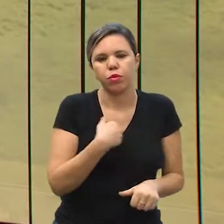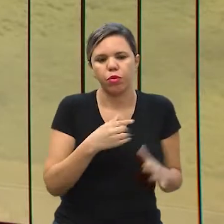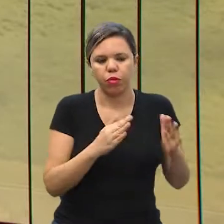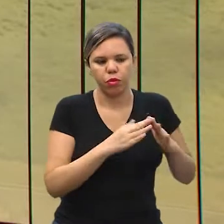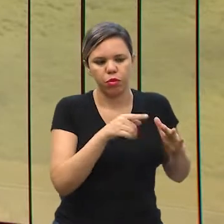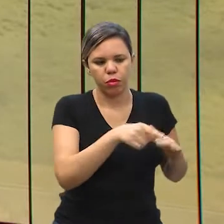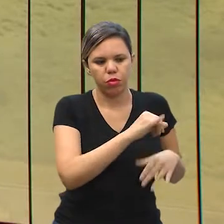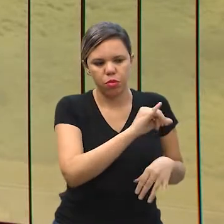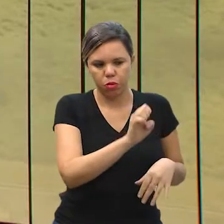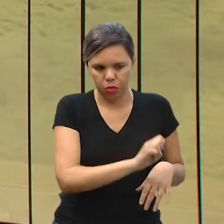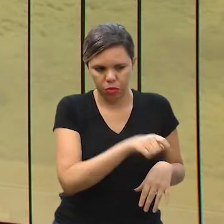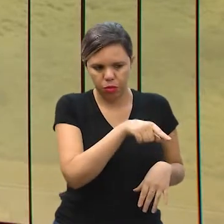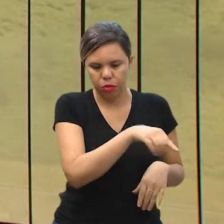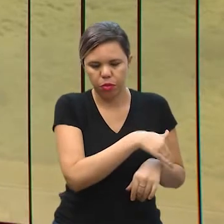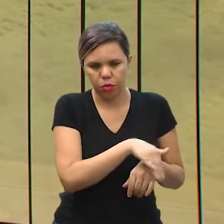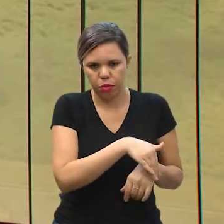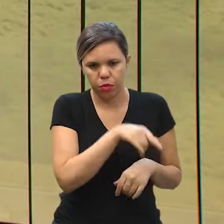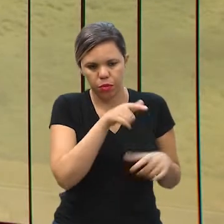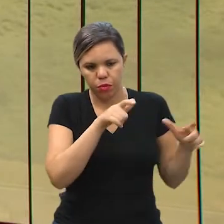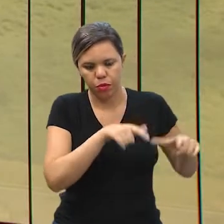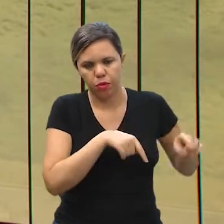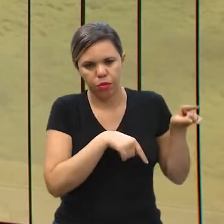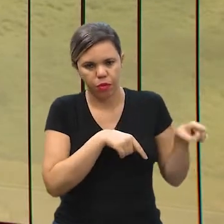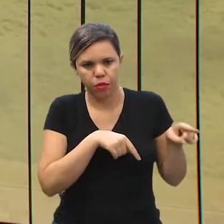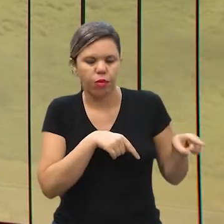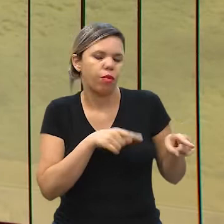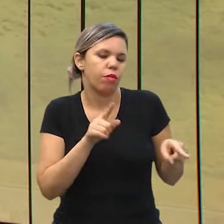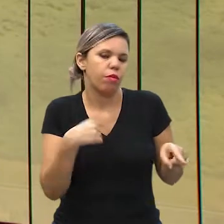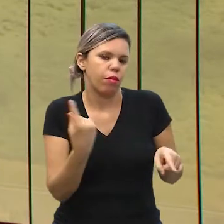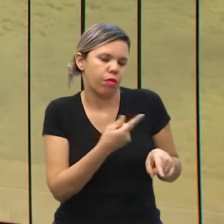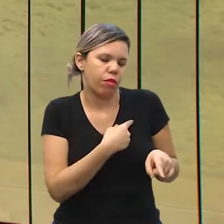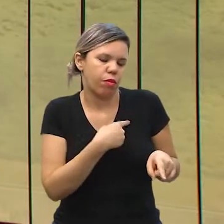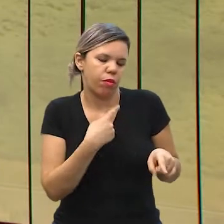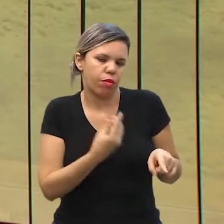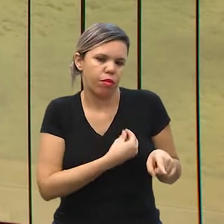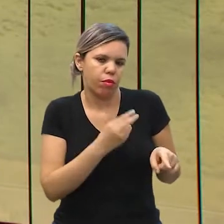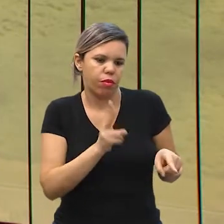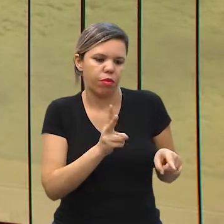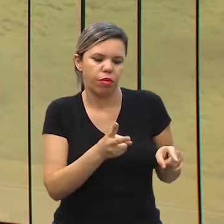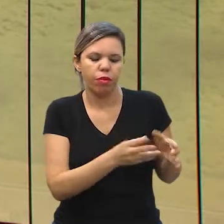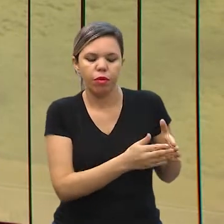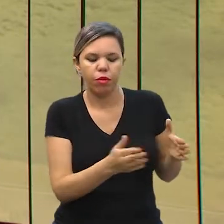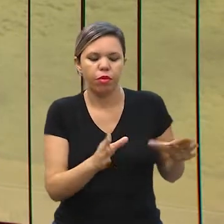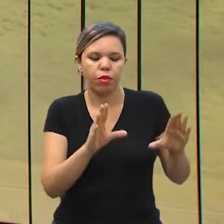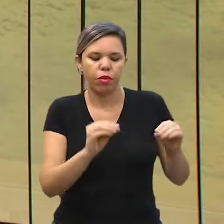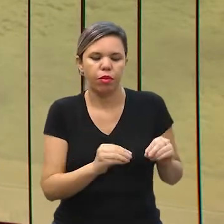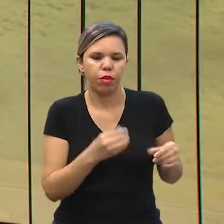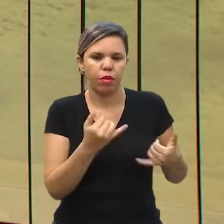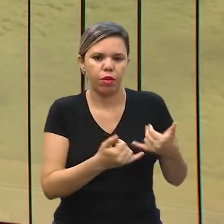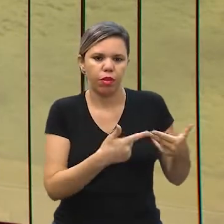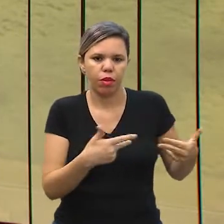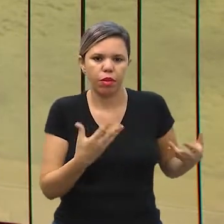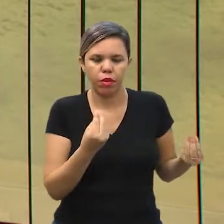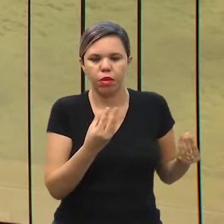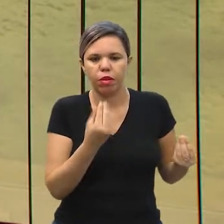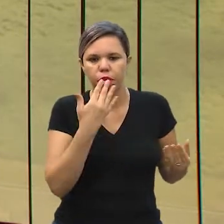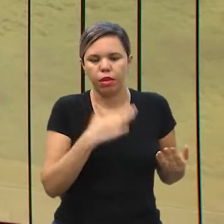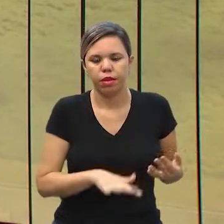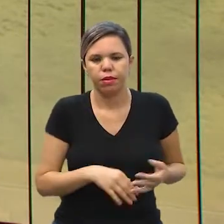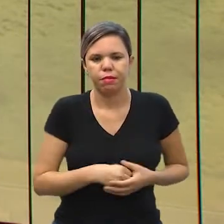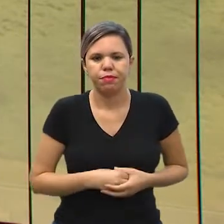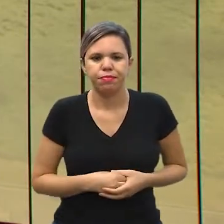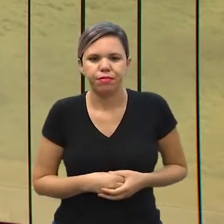onde eu morava né E nesse local então era que nós nos concentravam no período da noite muita muita